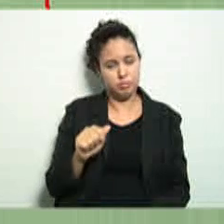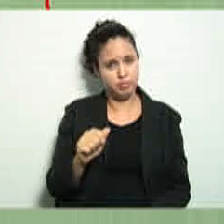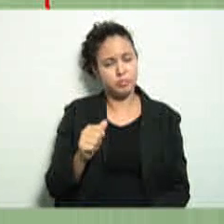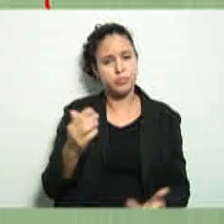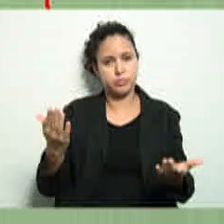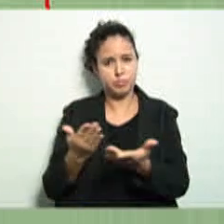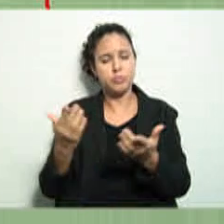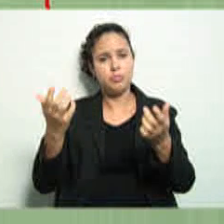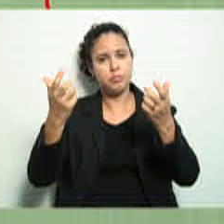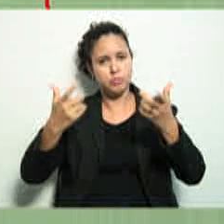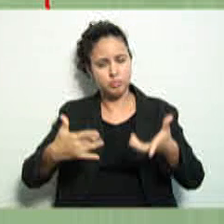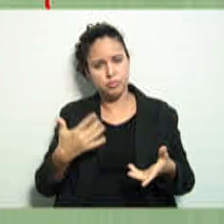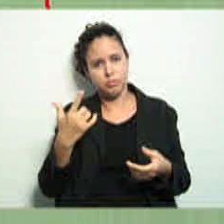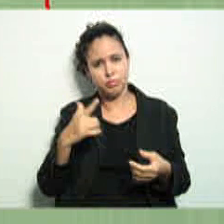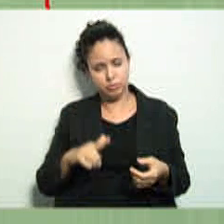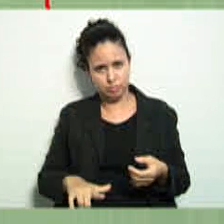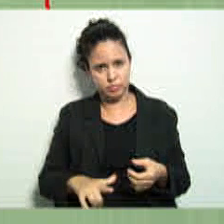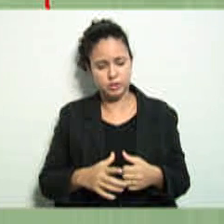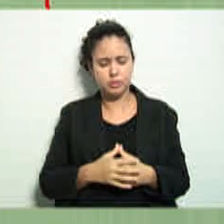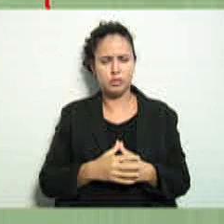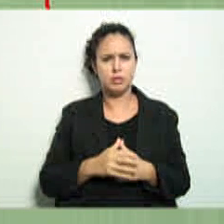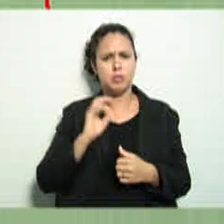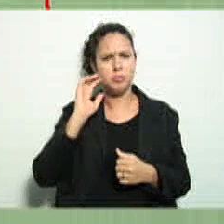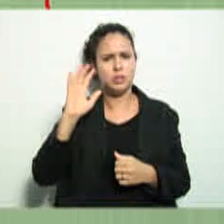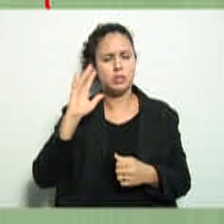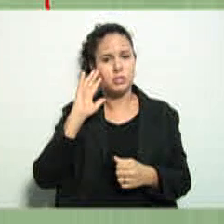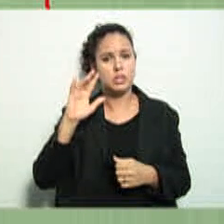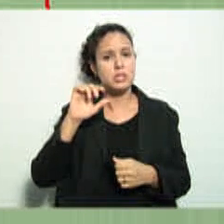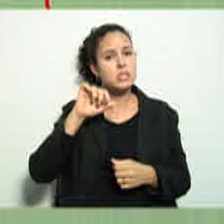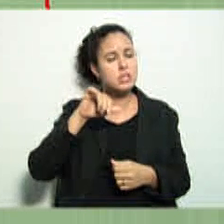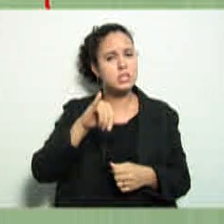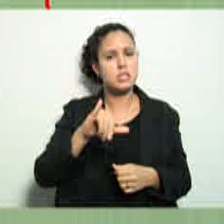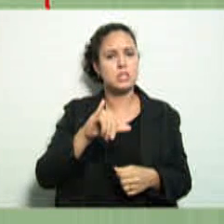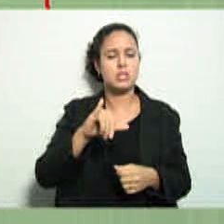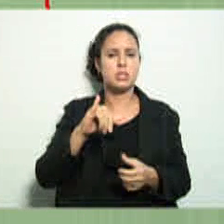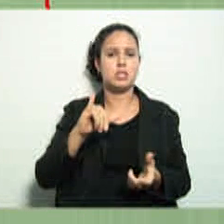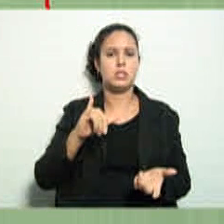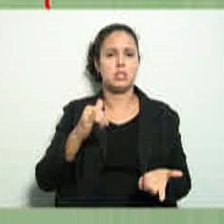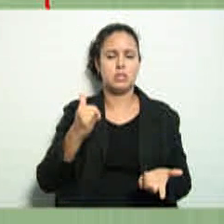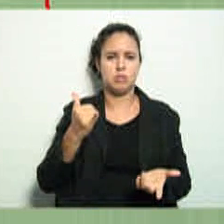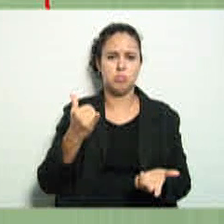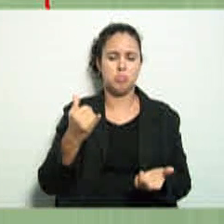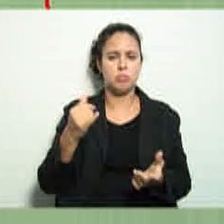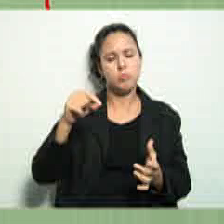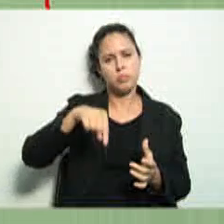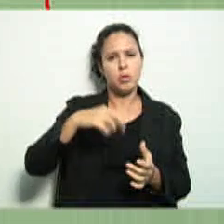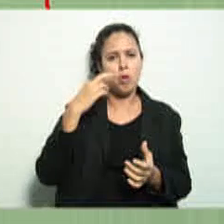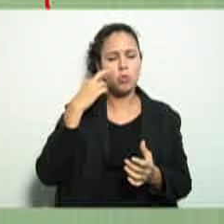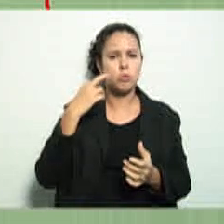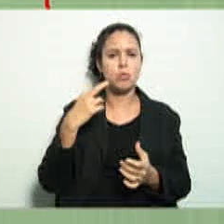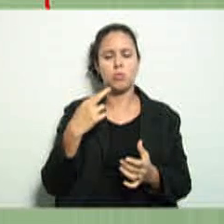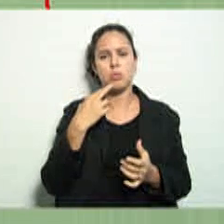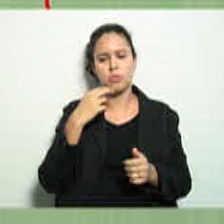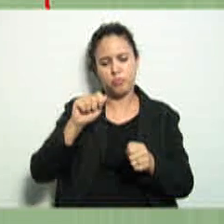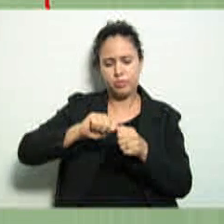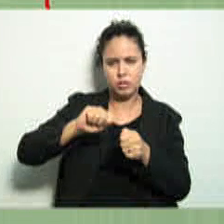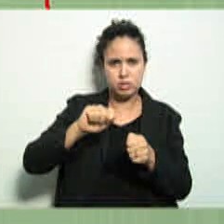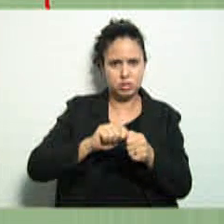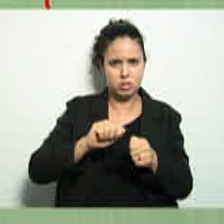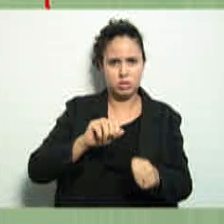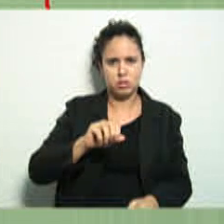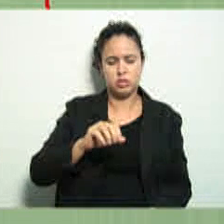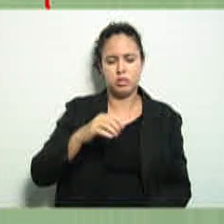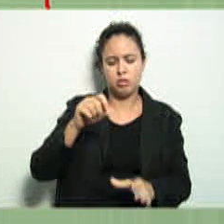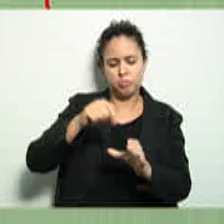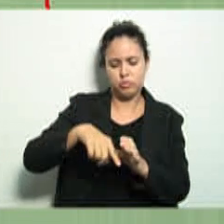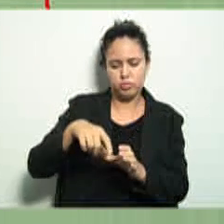aqui para vocês de novo a reflexão. Imagina se, além de produzir os grãos, nós também